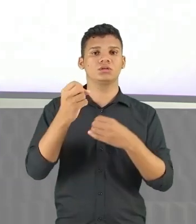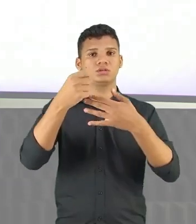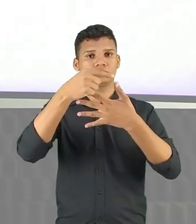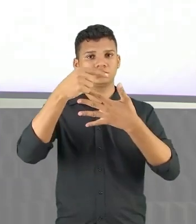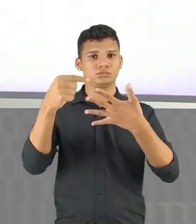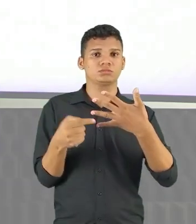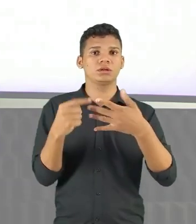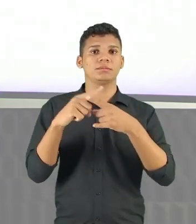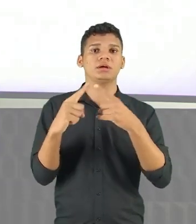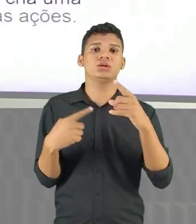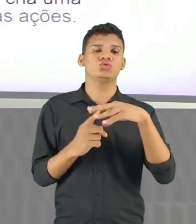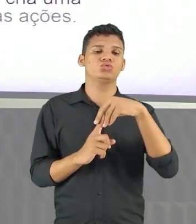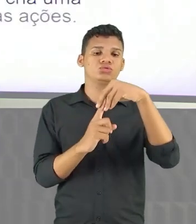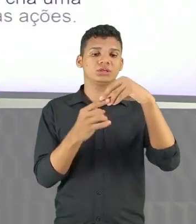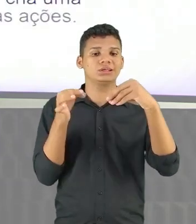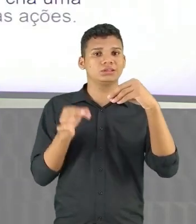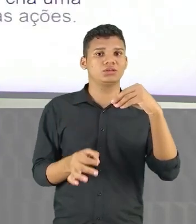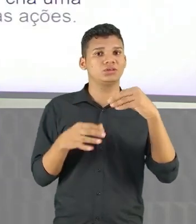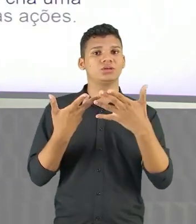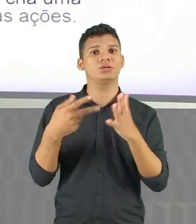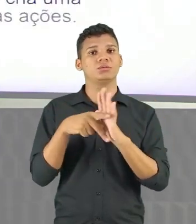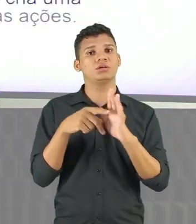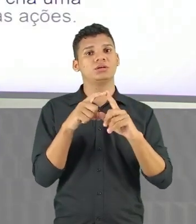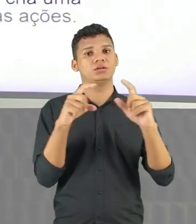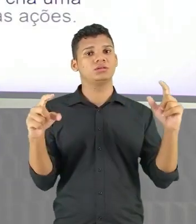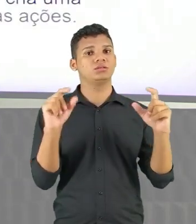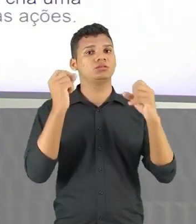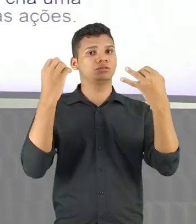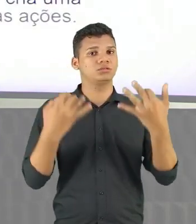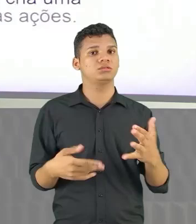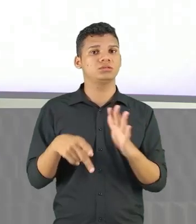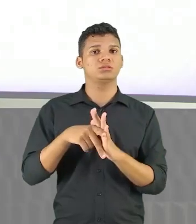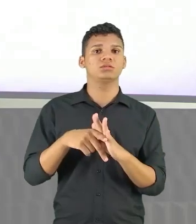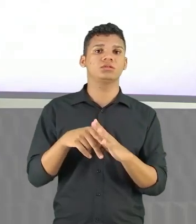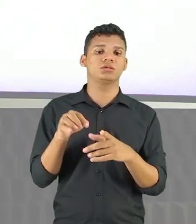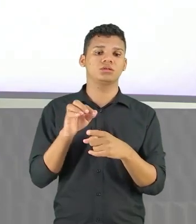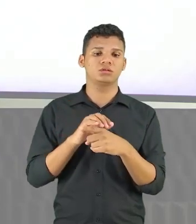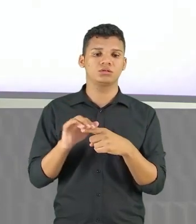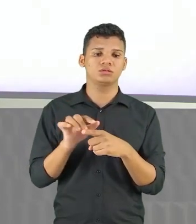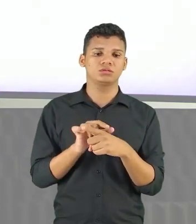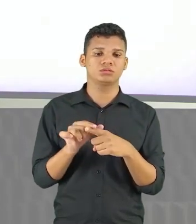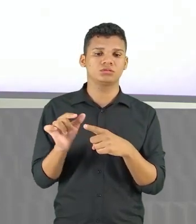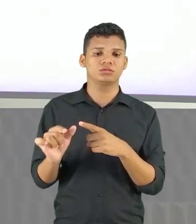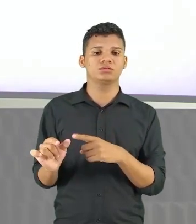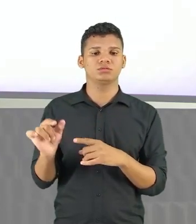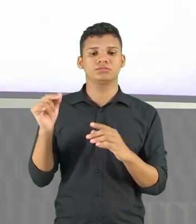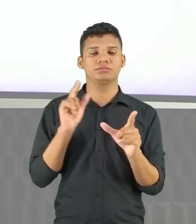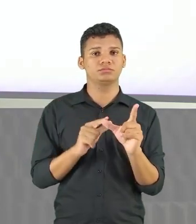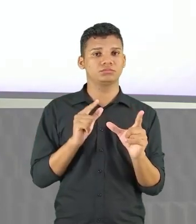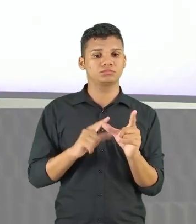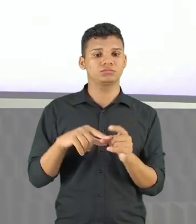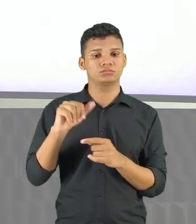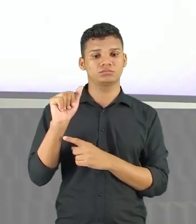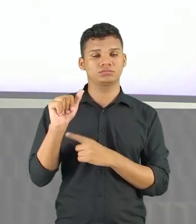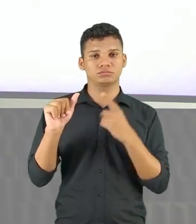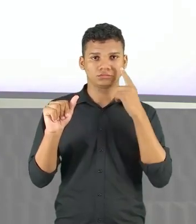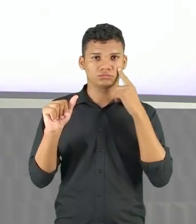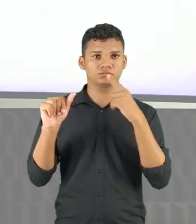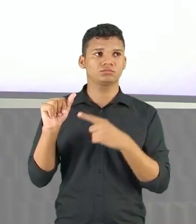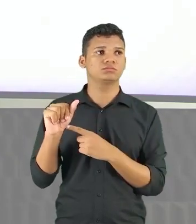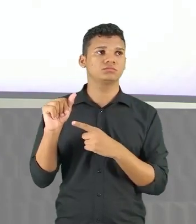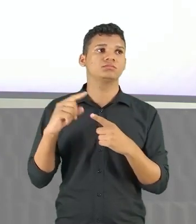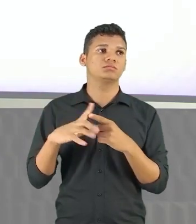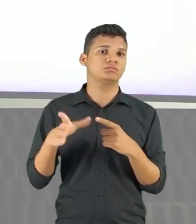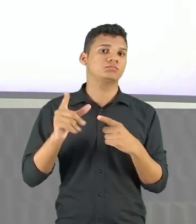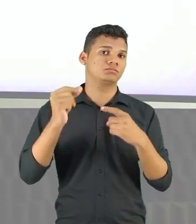a única que está coerente com o nosso enunciado, né, falando de recurso morfossintático, é o que se encontra na letra A, né, e na minha explicação eu